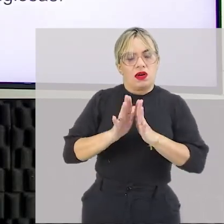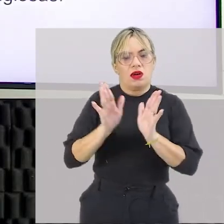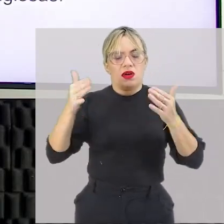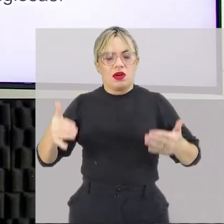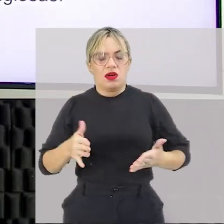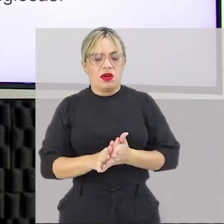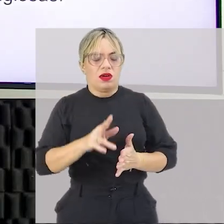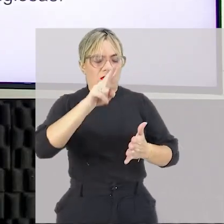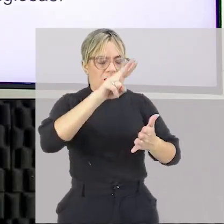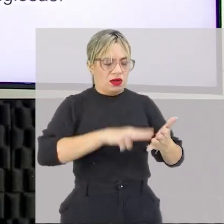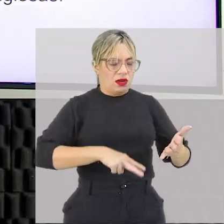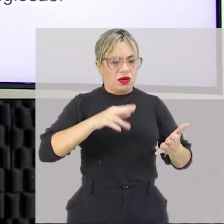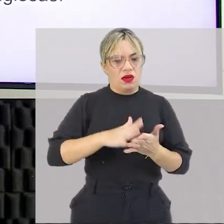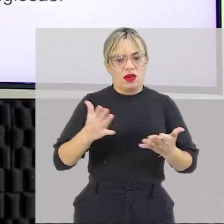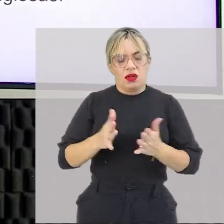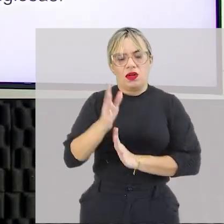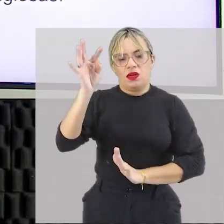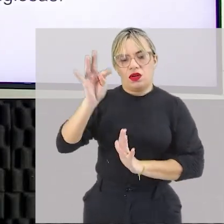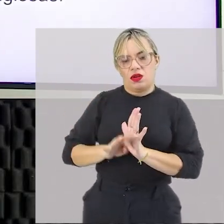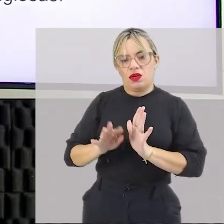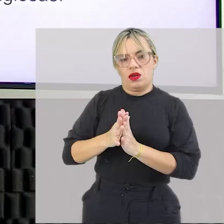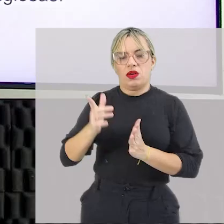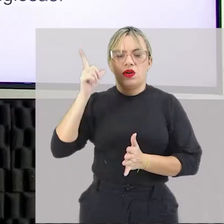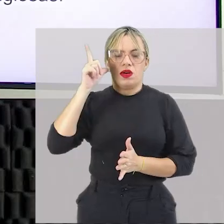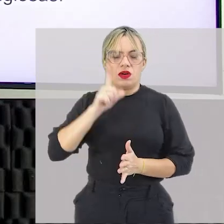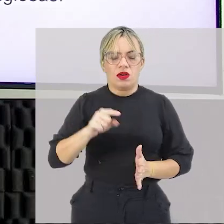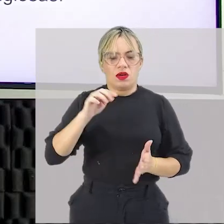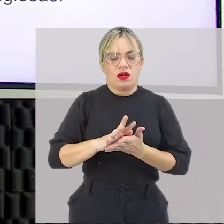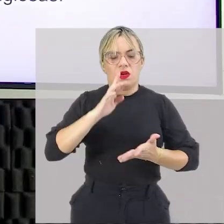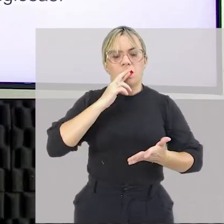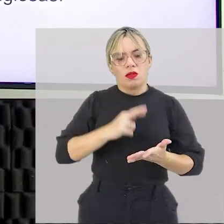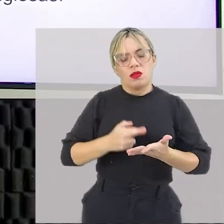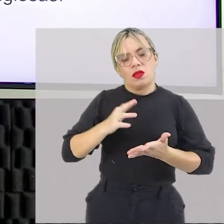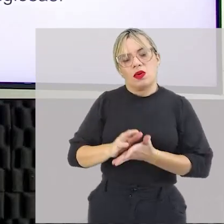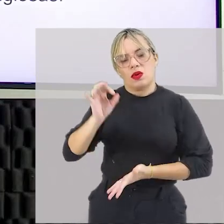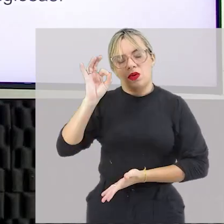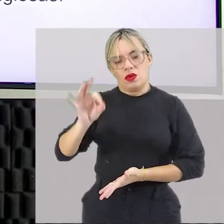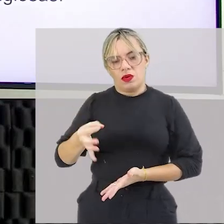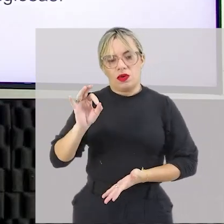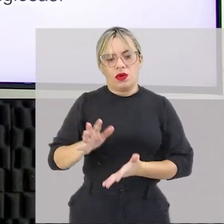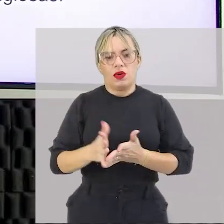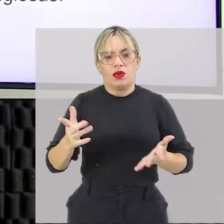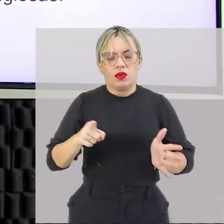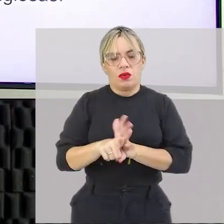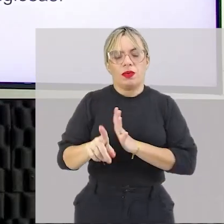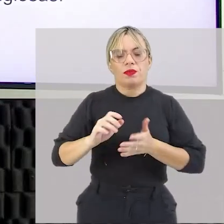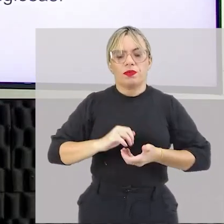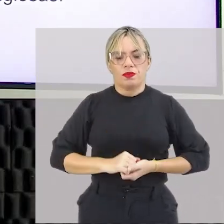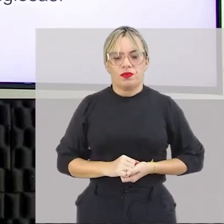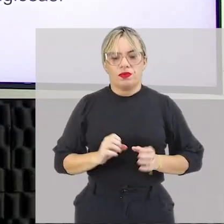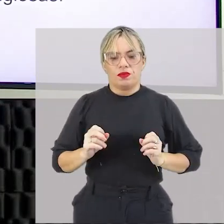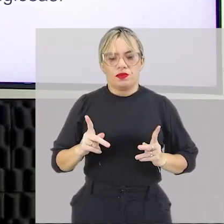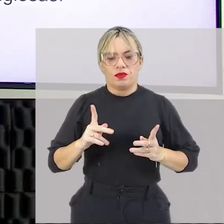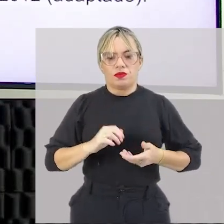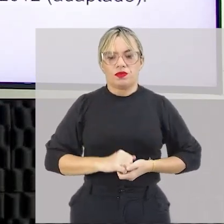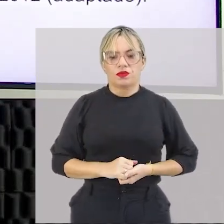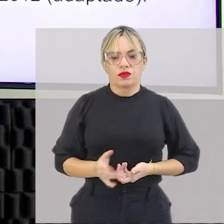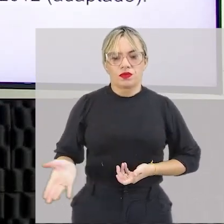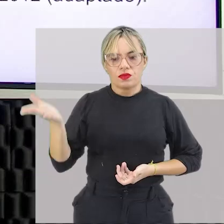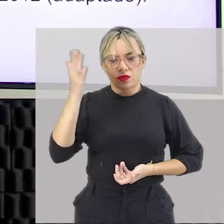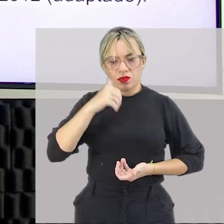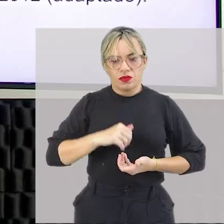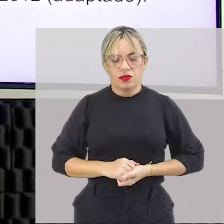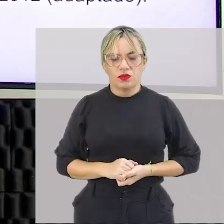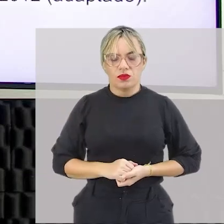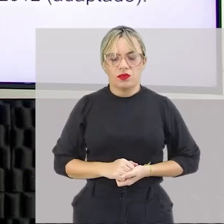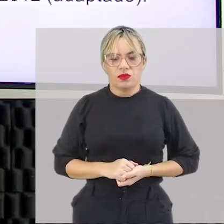você leu lá na citação para você conseguir responder corretamente ao que foi perguntado. Ok? Então vamos